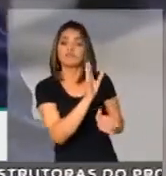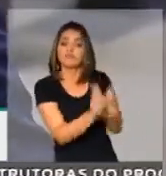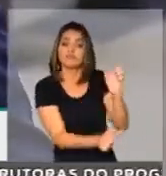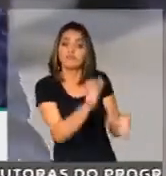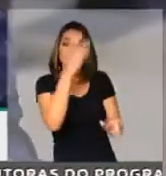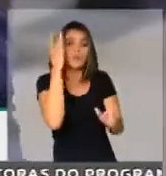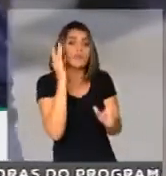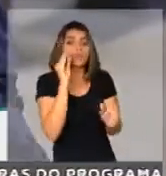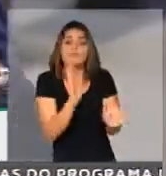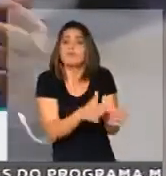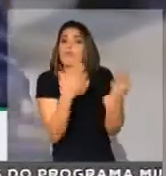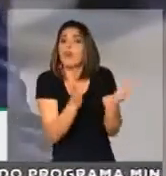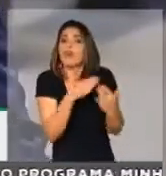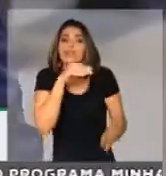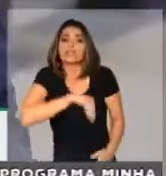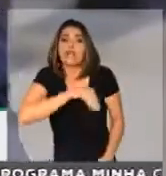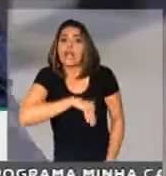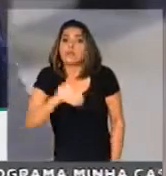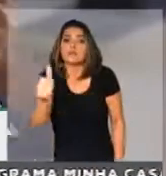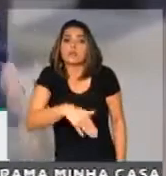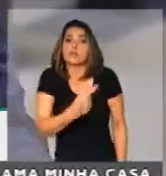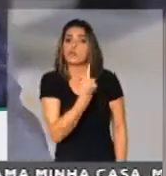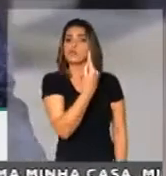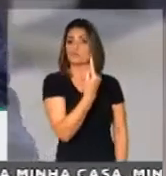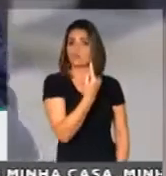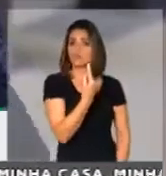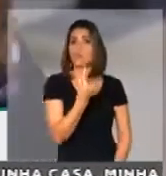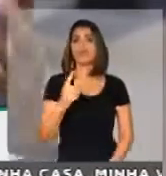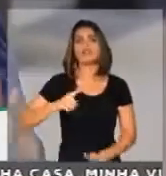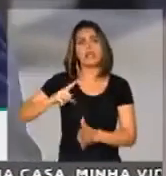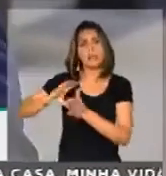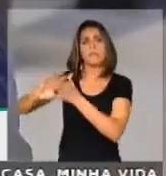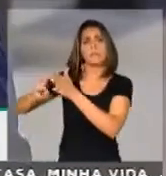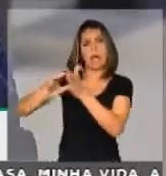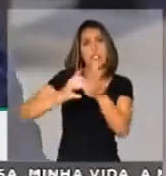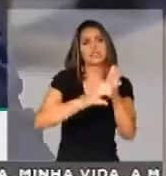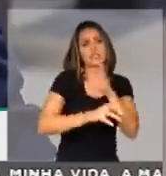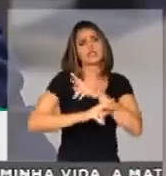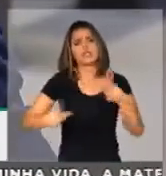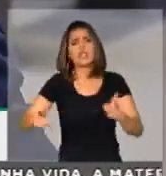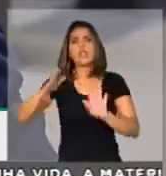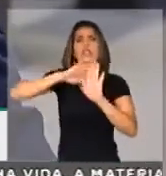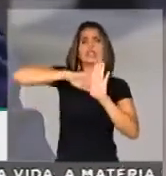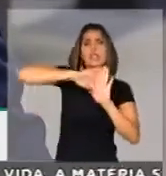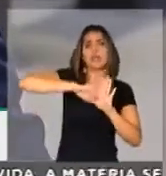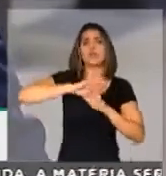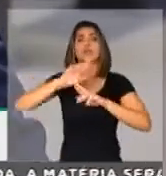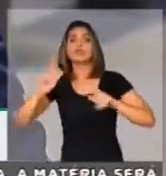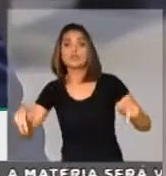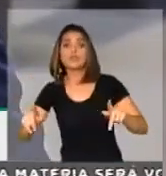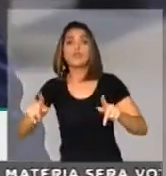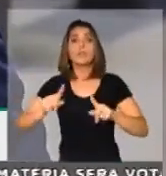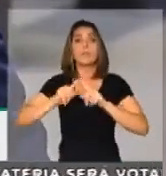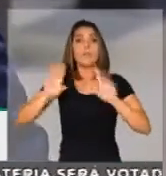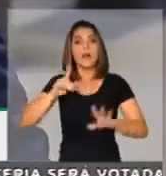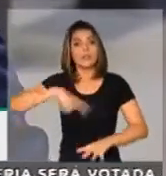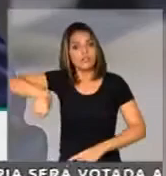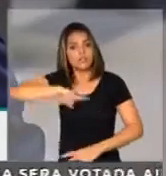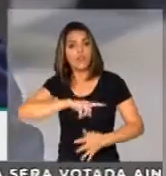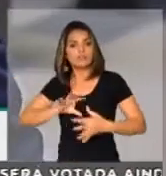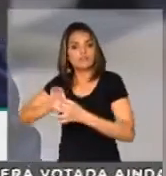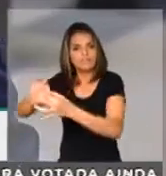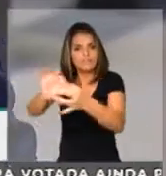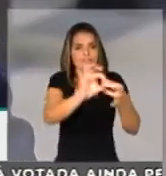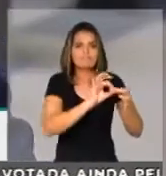que nós, apesar de termos partidos diferentes, termos ideologias diferentes, podemos somar juntos